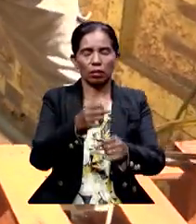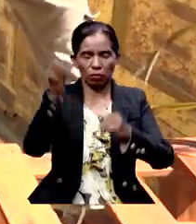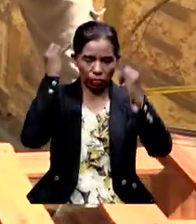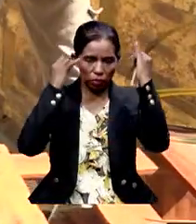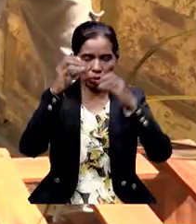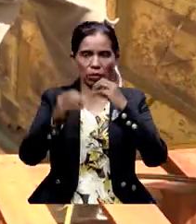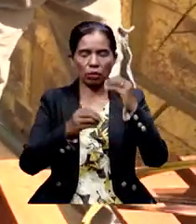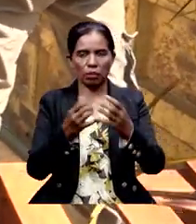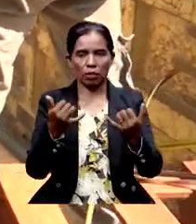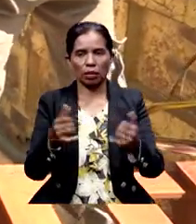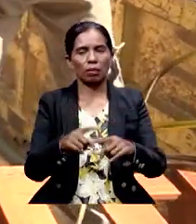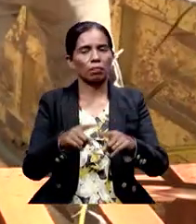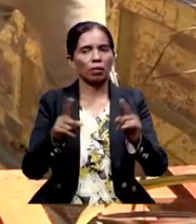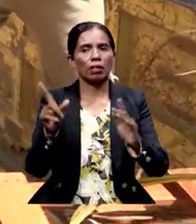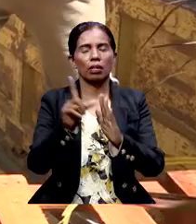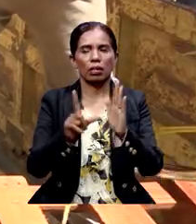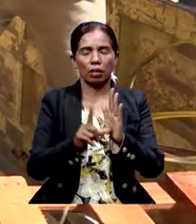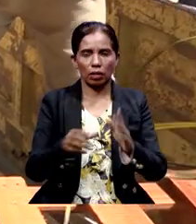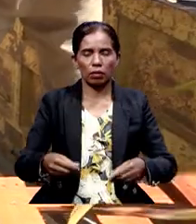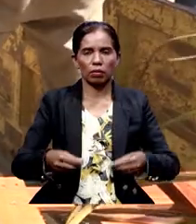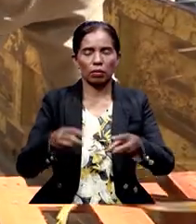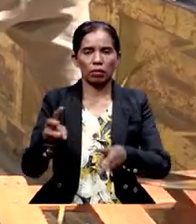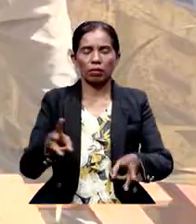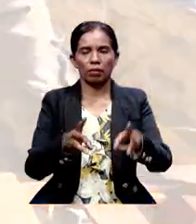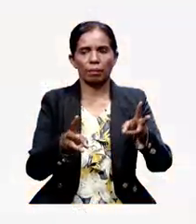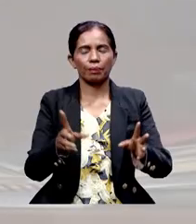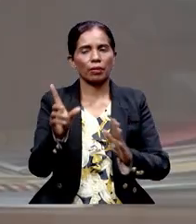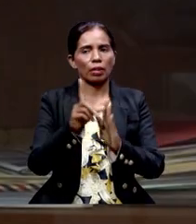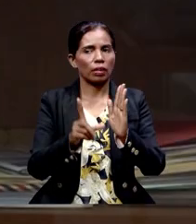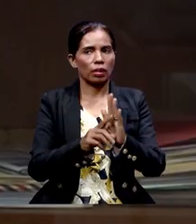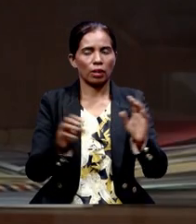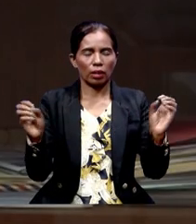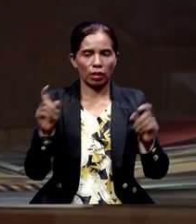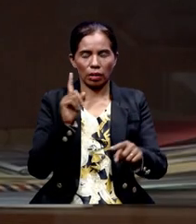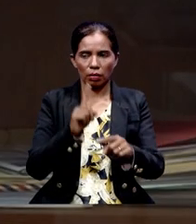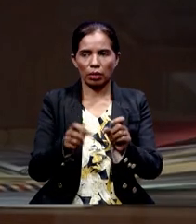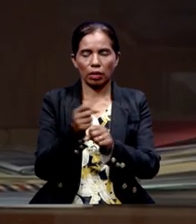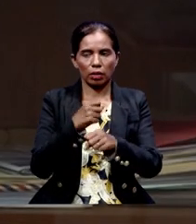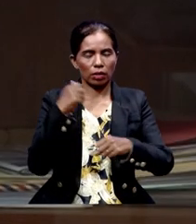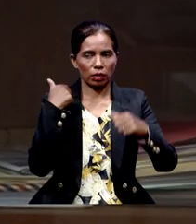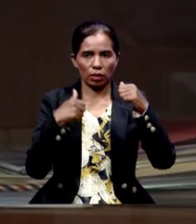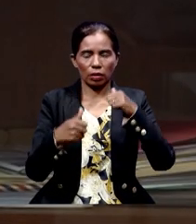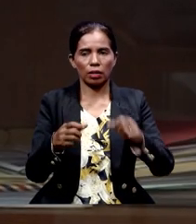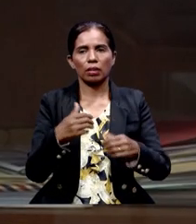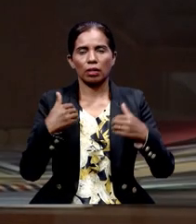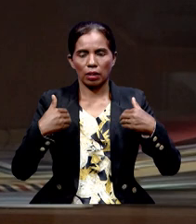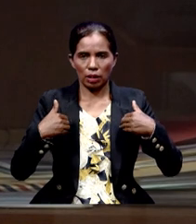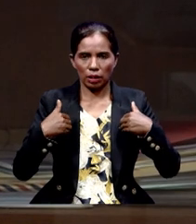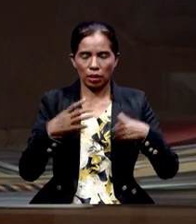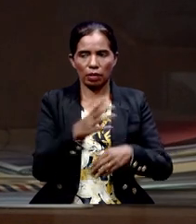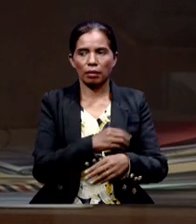informasaun kono ba idane mai be lei fodalang hela Lei la permite maka la bele aktividad di sirane seng hetan reconhecimento